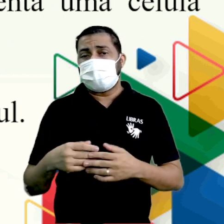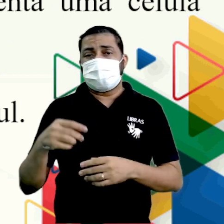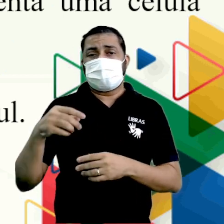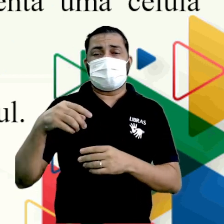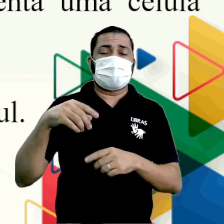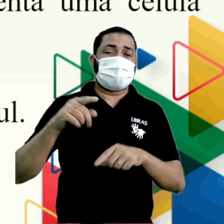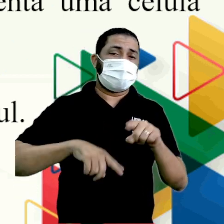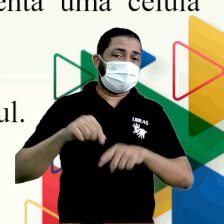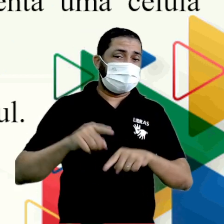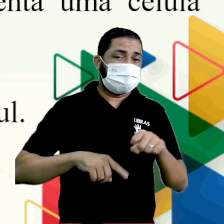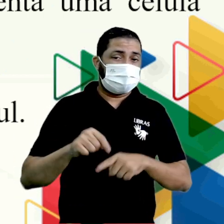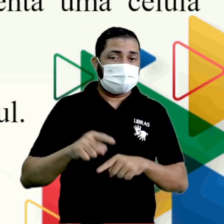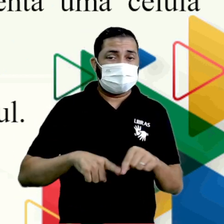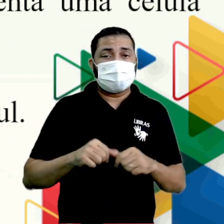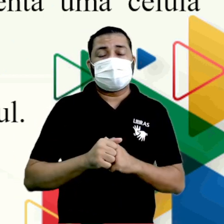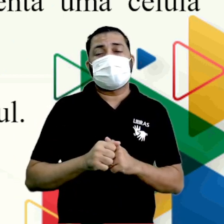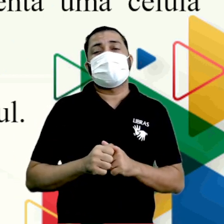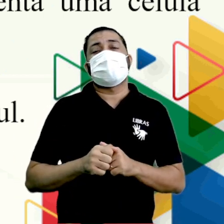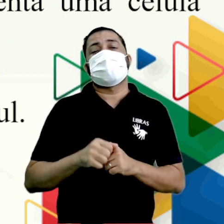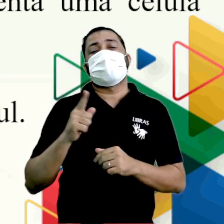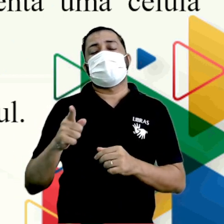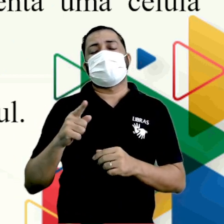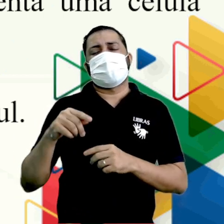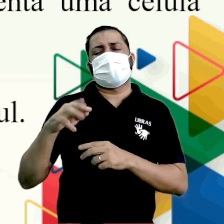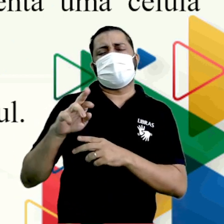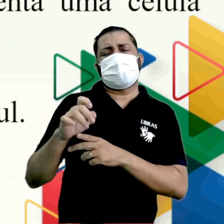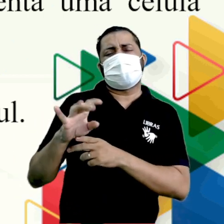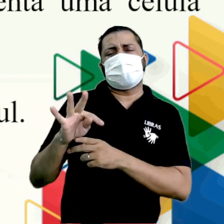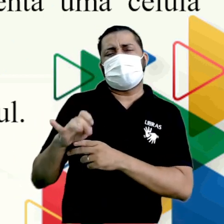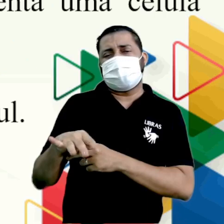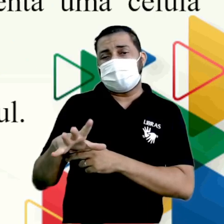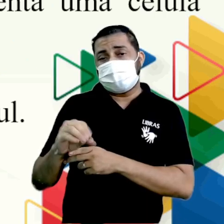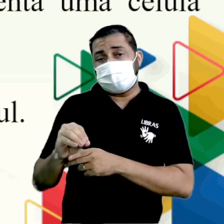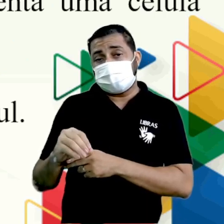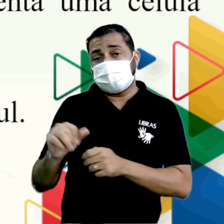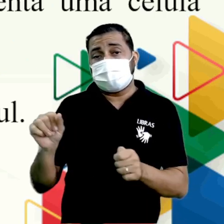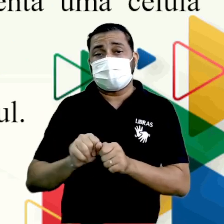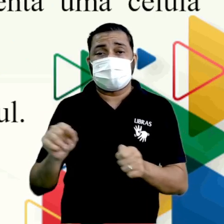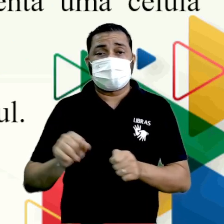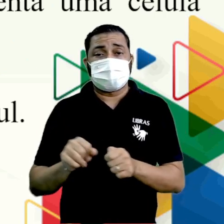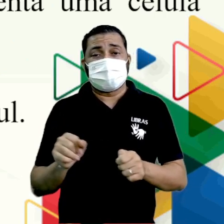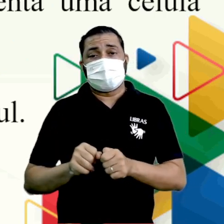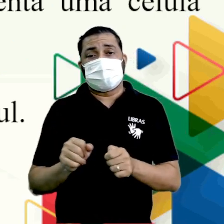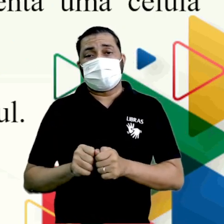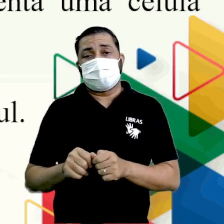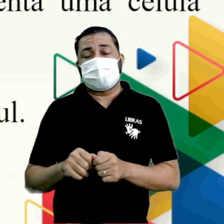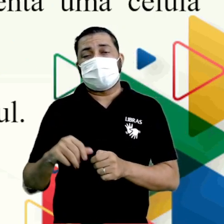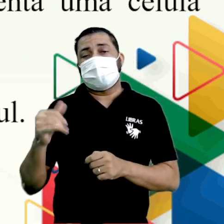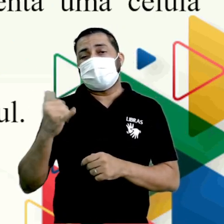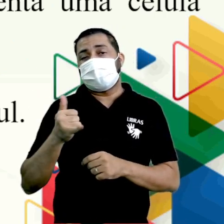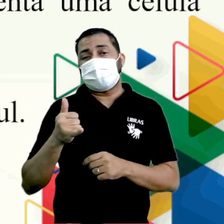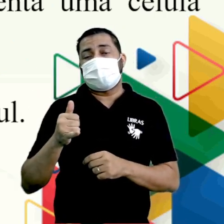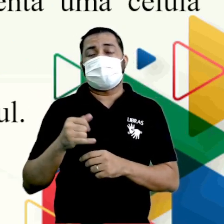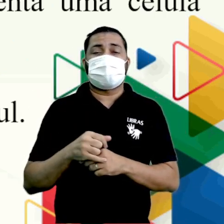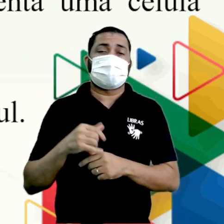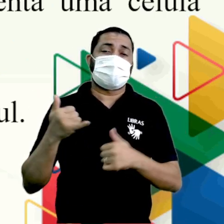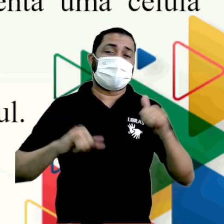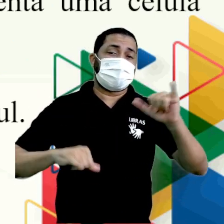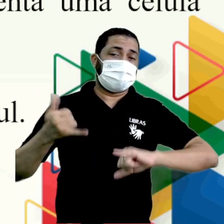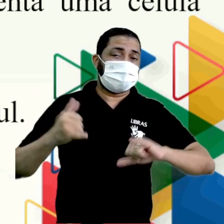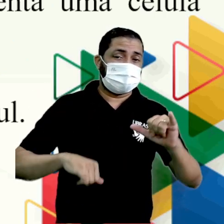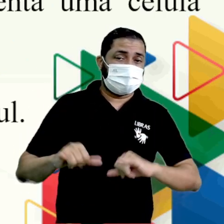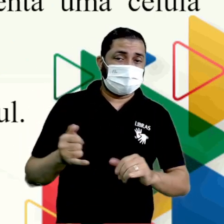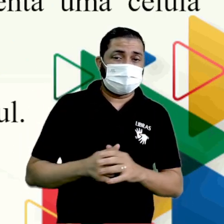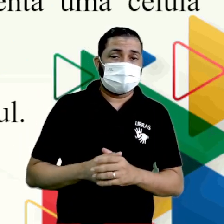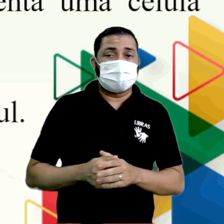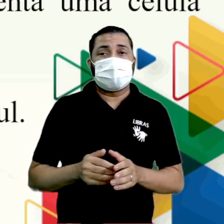metais. Esse recobrimento com metal é feito via eletroquímica. Aplica uma